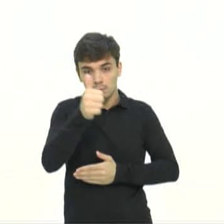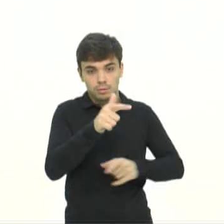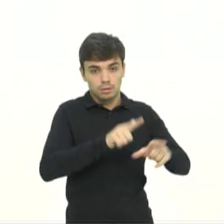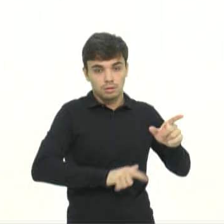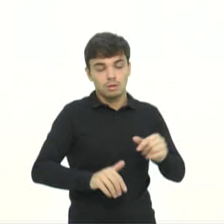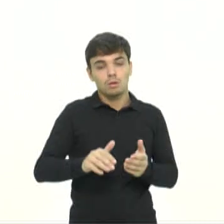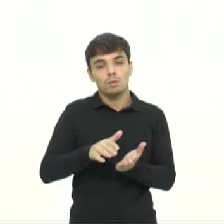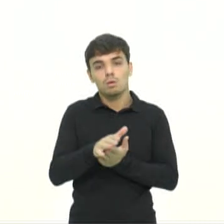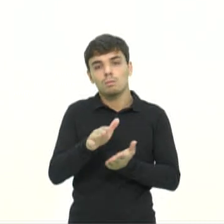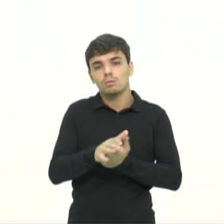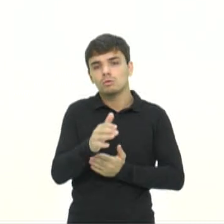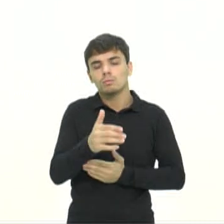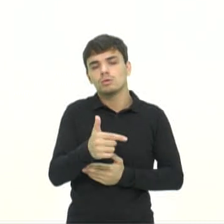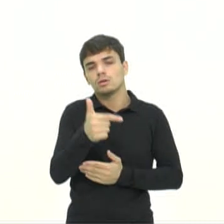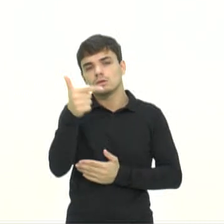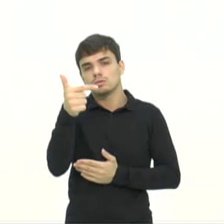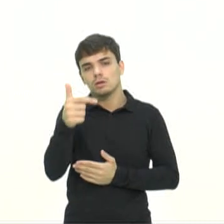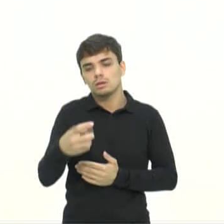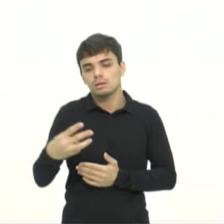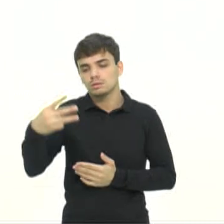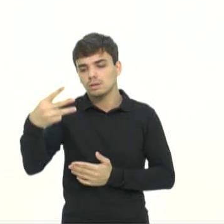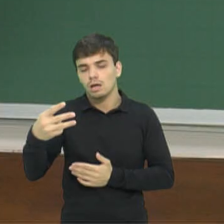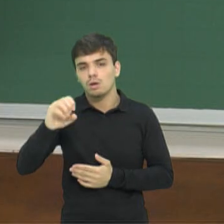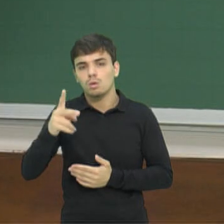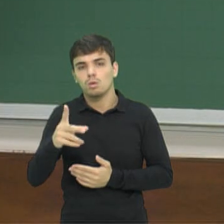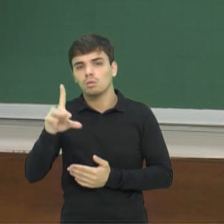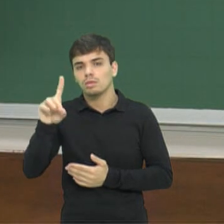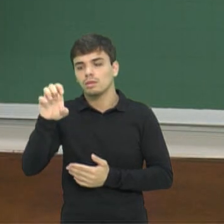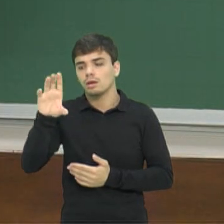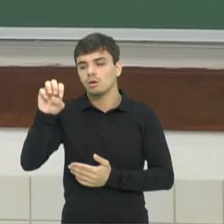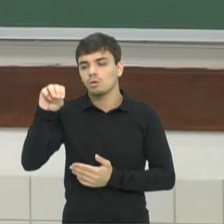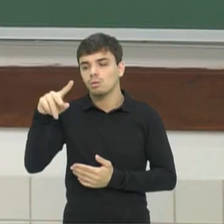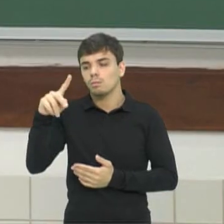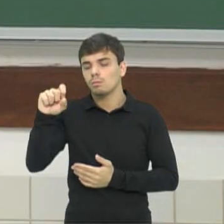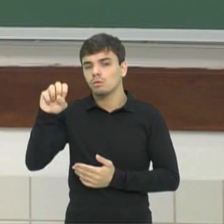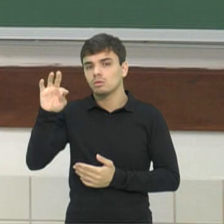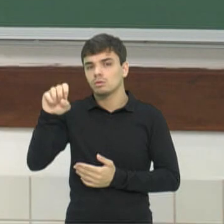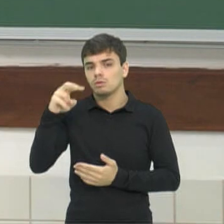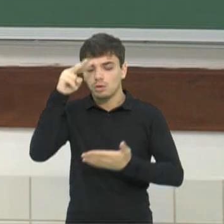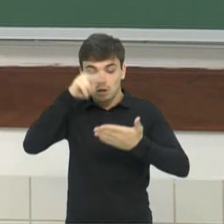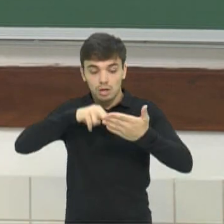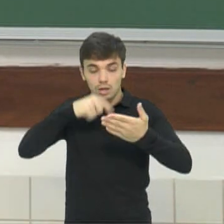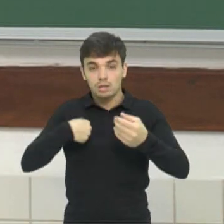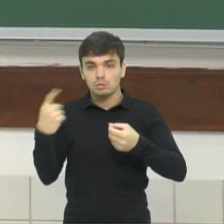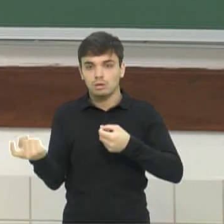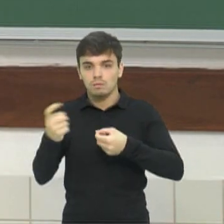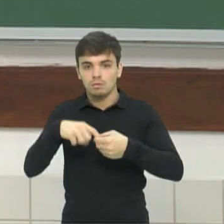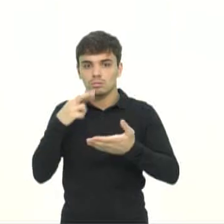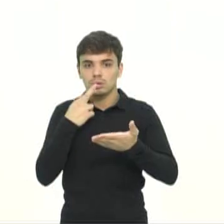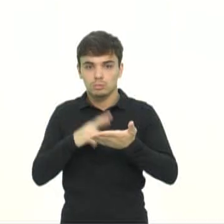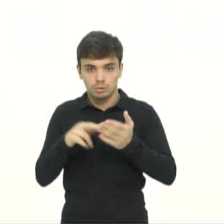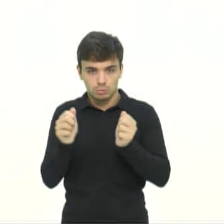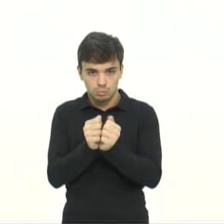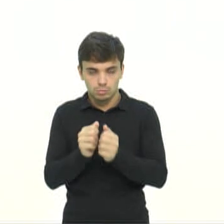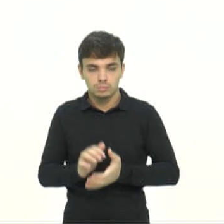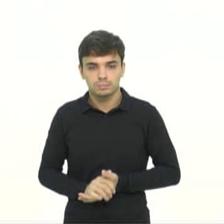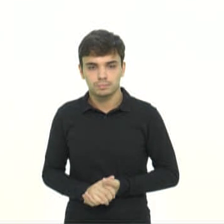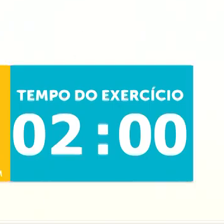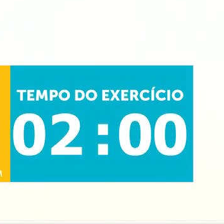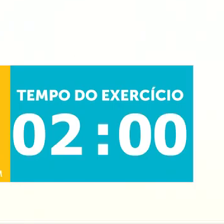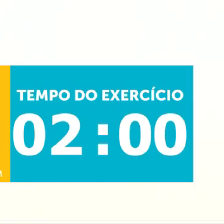consumidora secundária, consumidora terciária ou decompositora. Então, leia a tirinha e eu já volto para a gente responder junto.